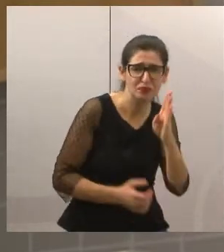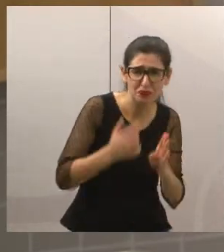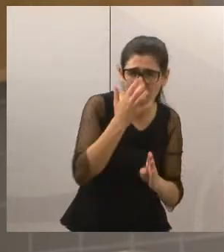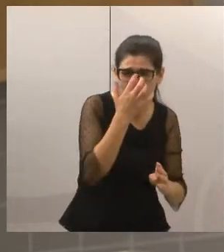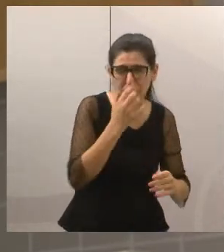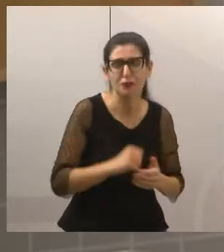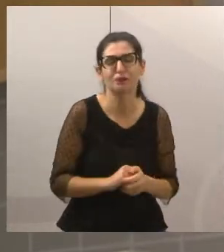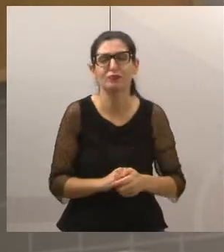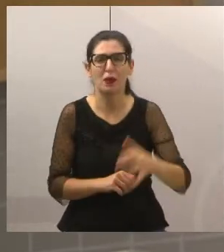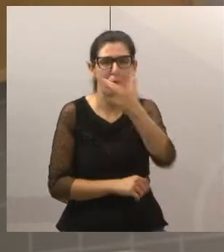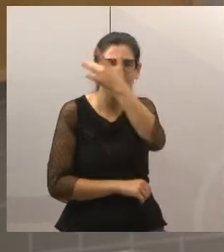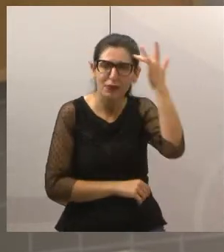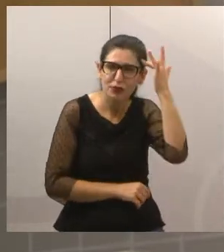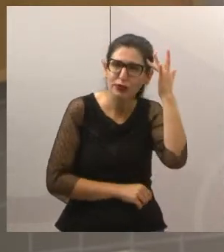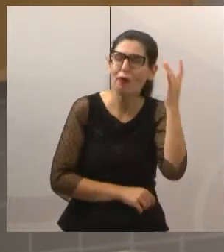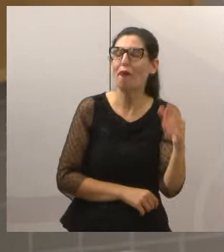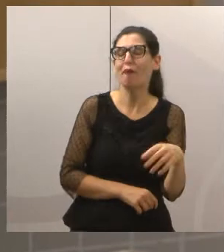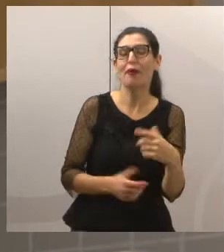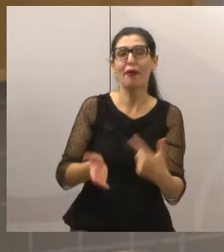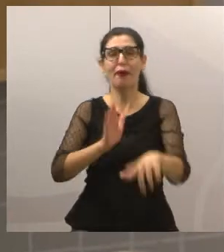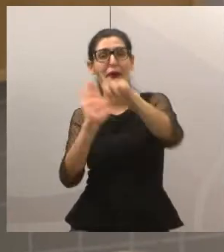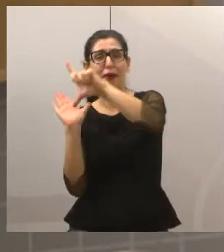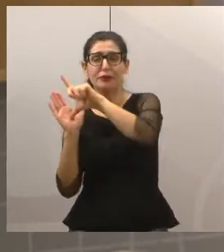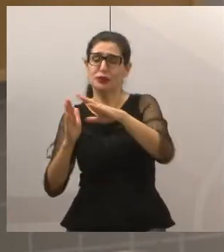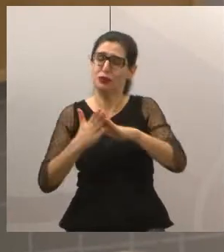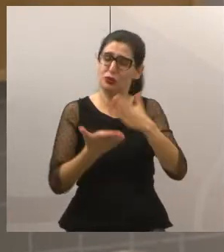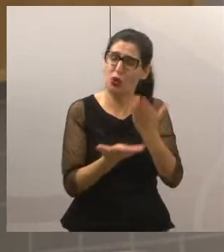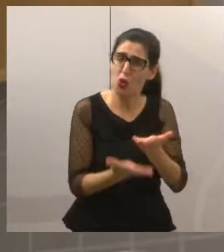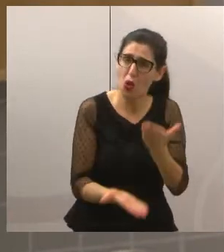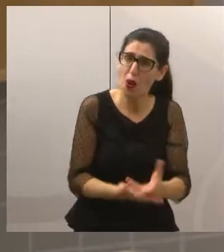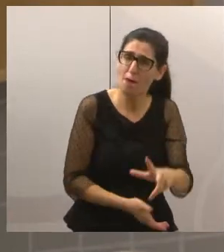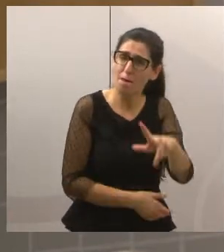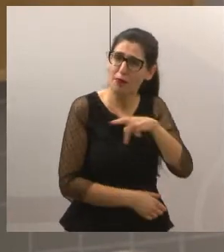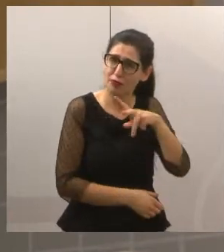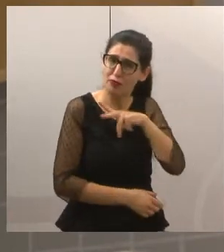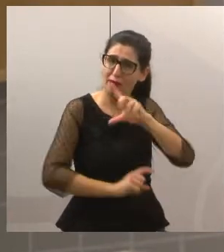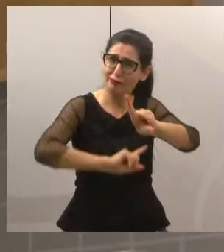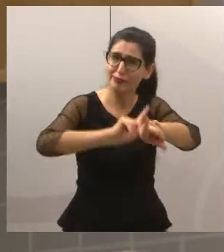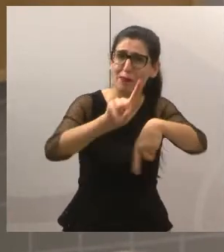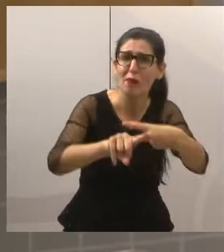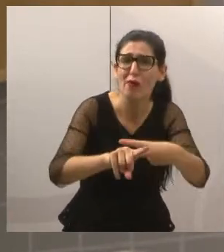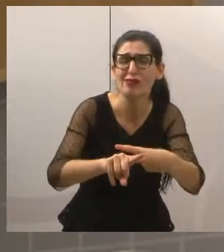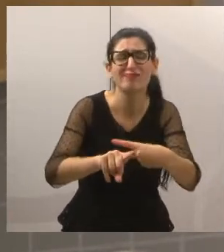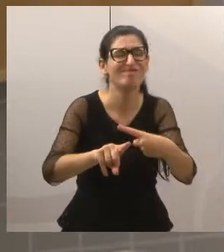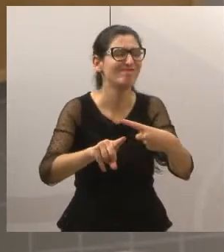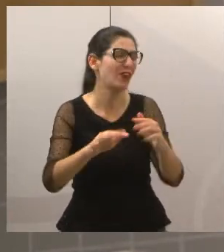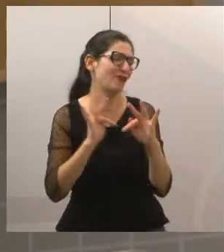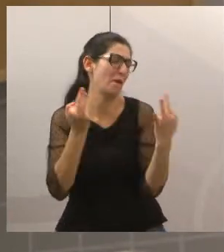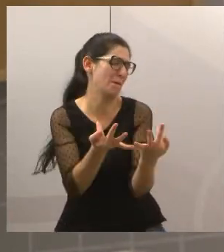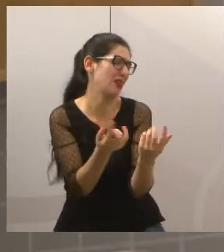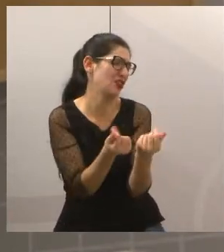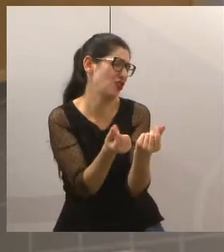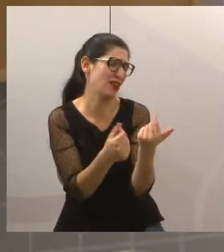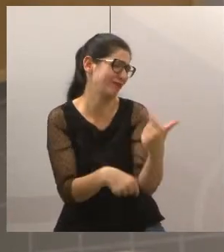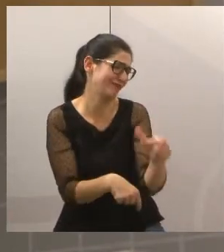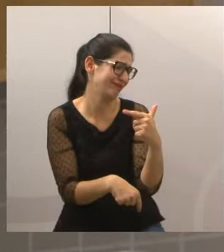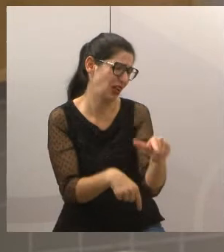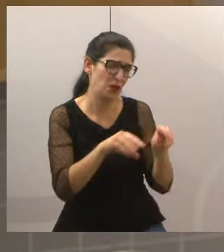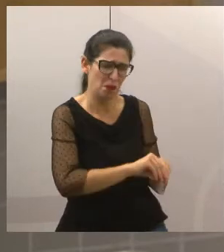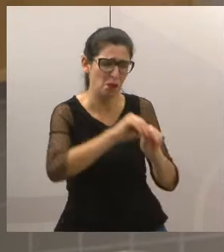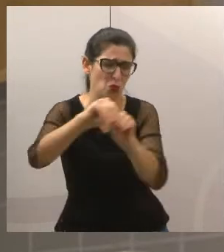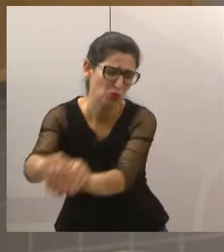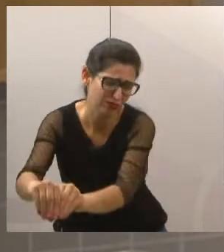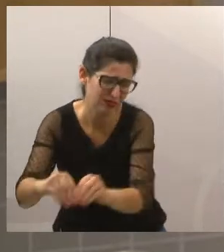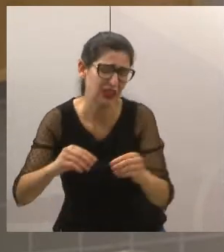escola pública, né? Deixam de ter convênio e vão para o UPA, para a Santa Casa. O UPA cresceu, o número